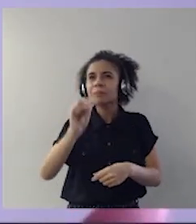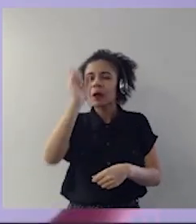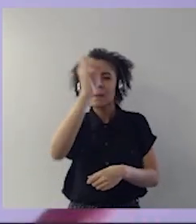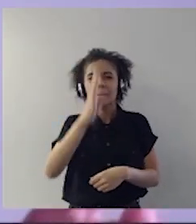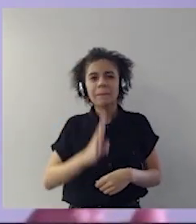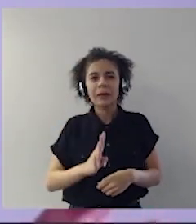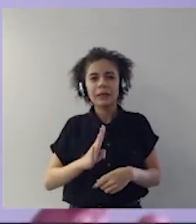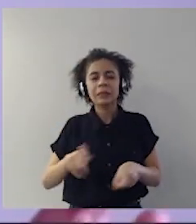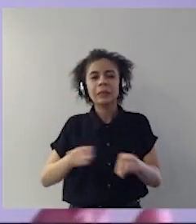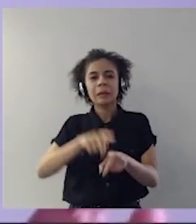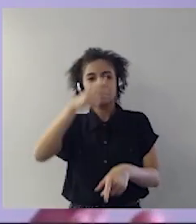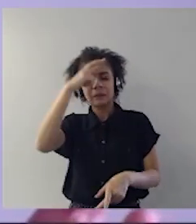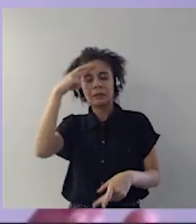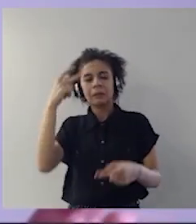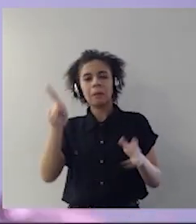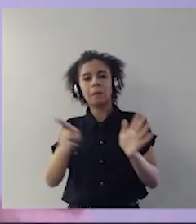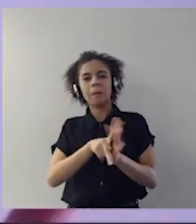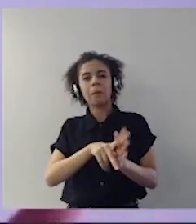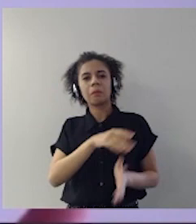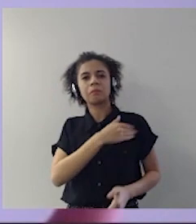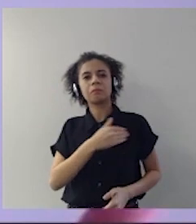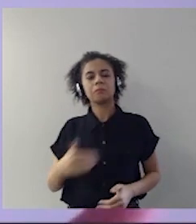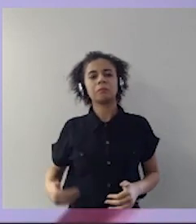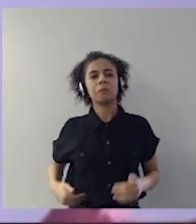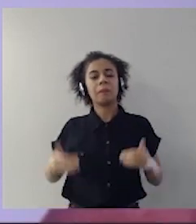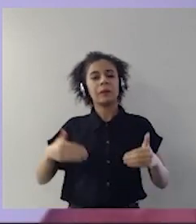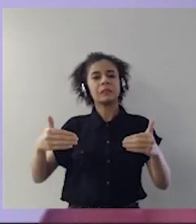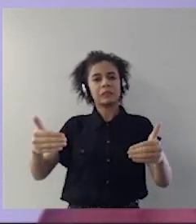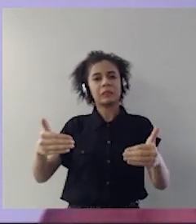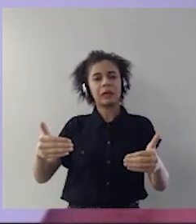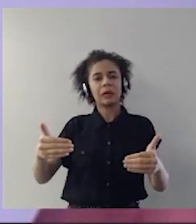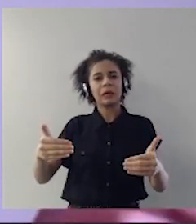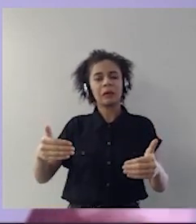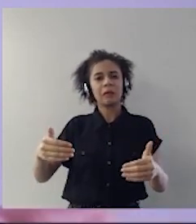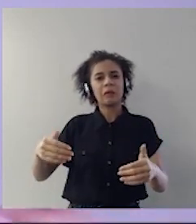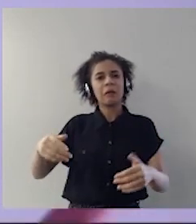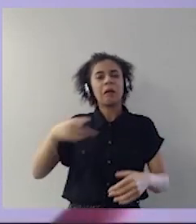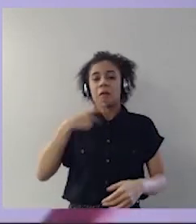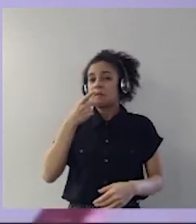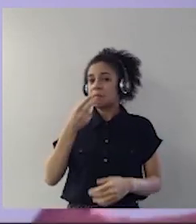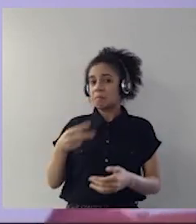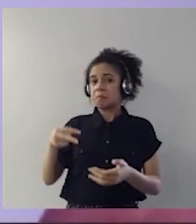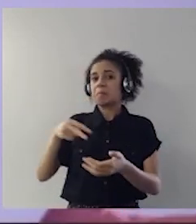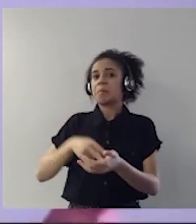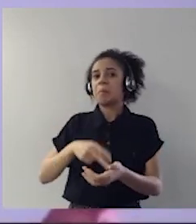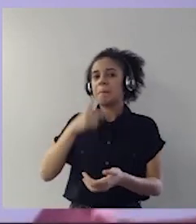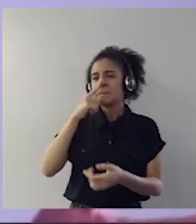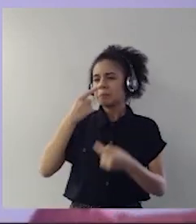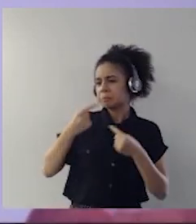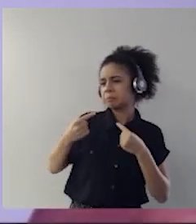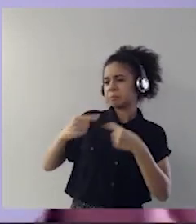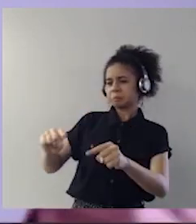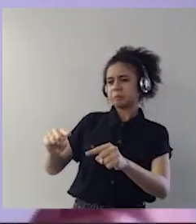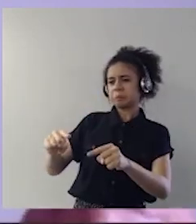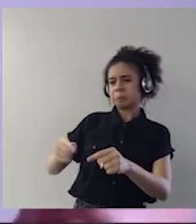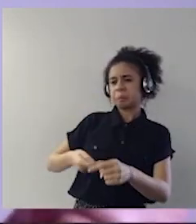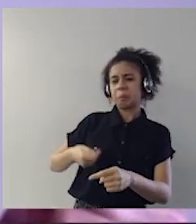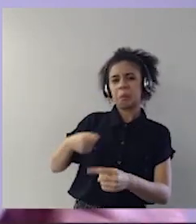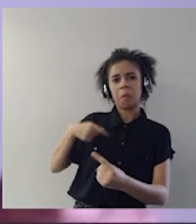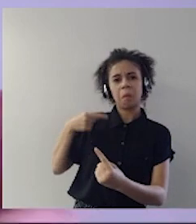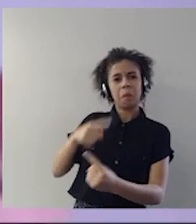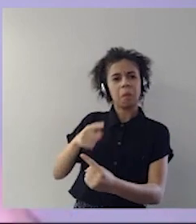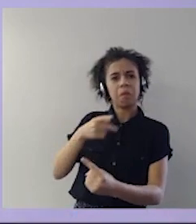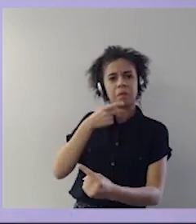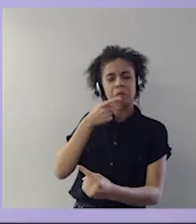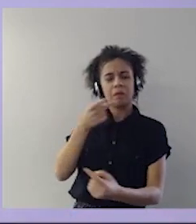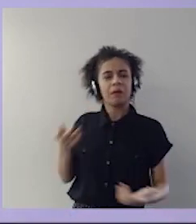do Ministério Público emite recomendação e faz uma ameaça ao gestor público de improbidade,